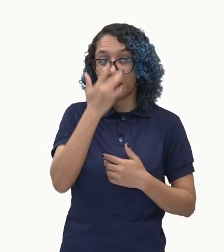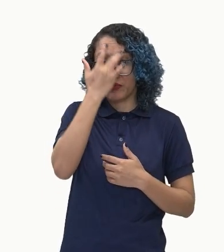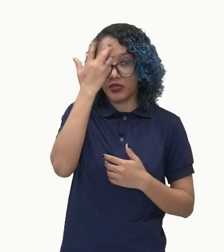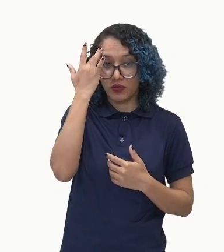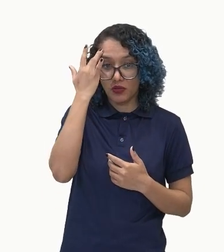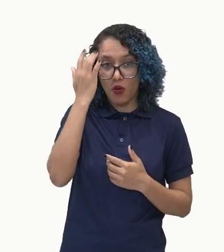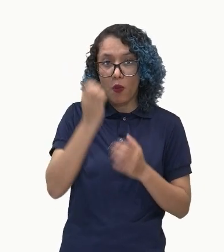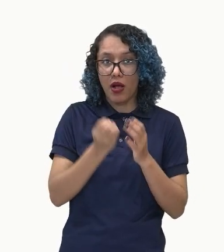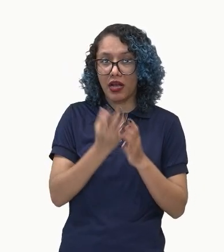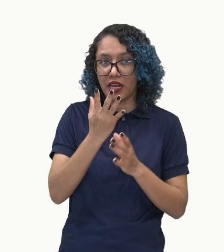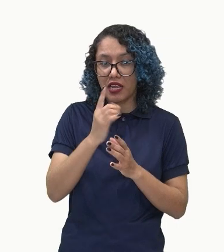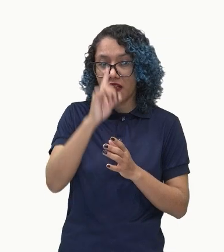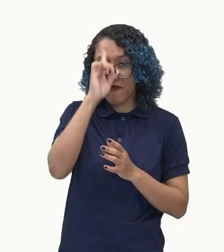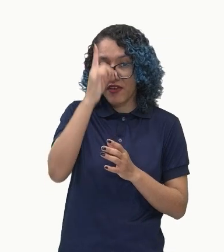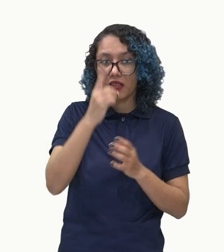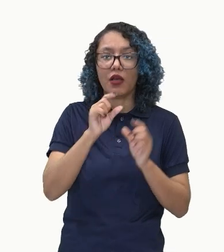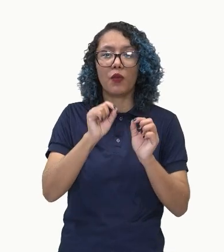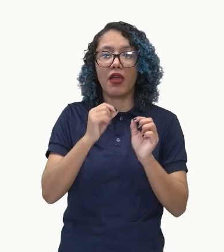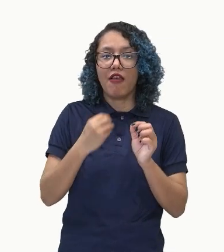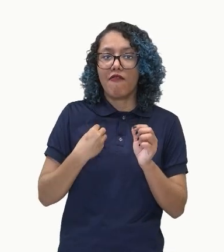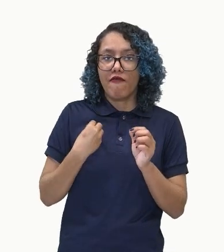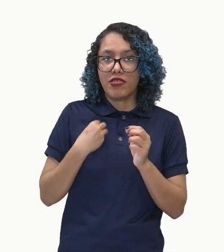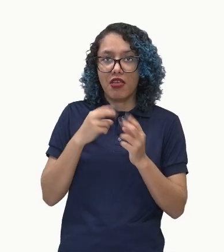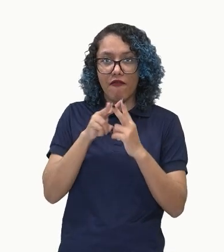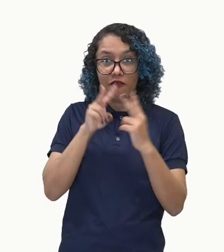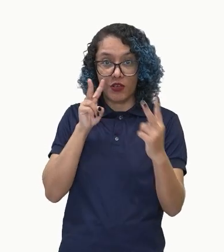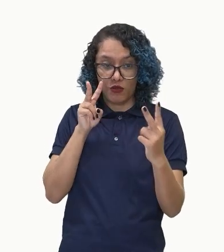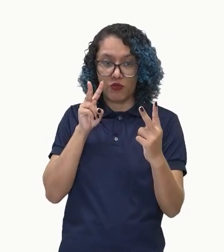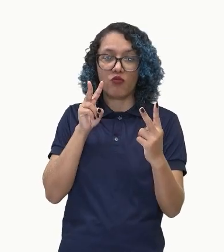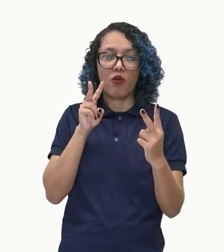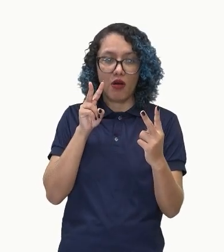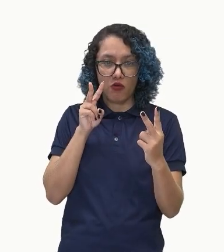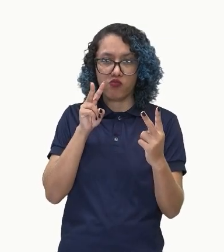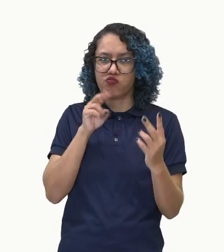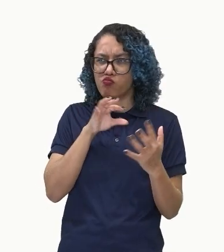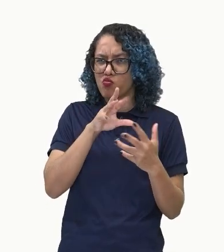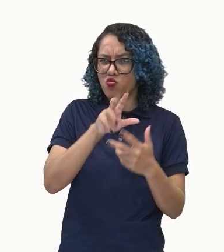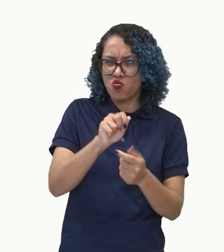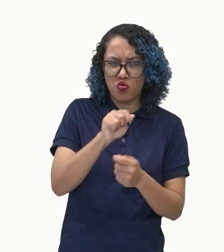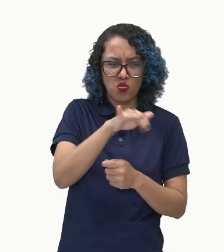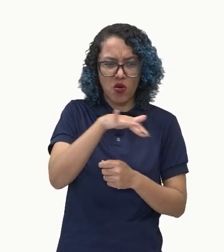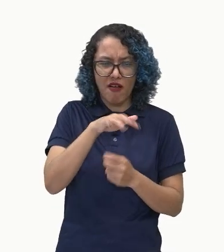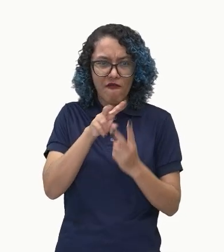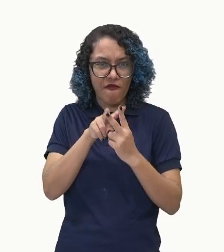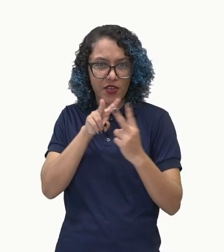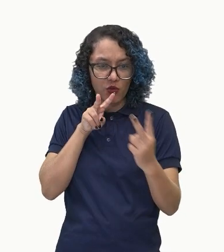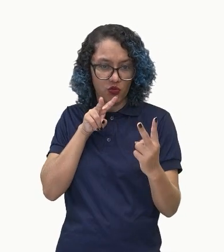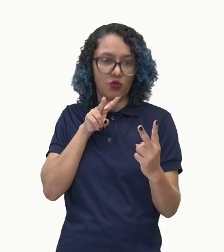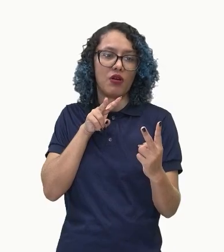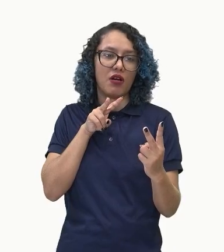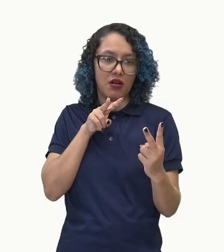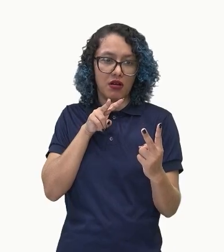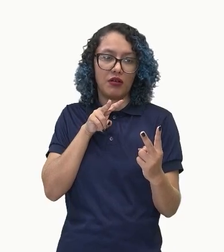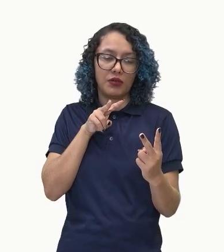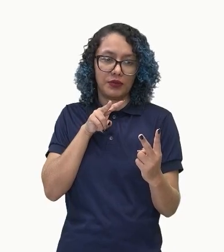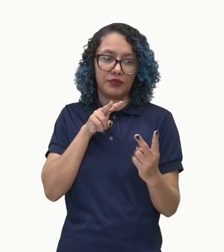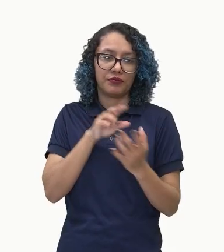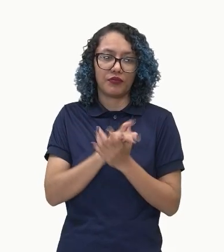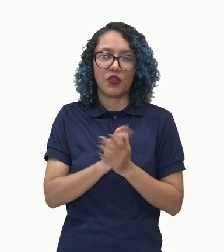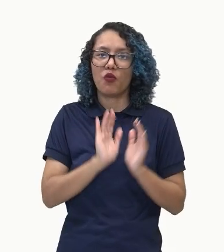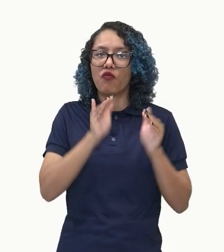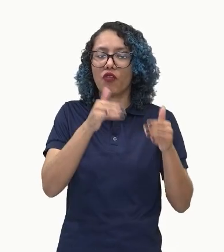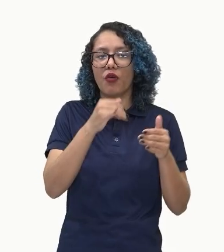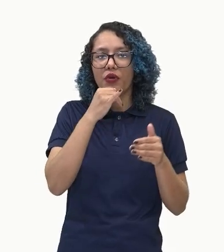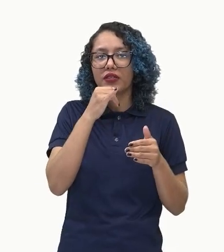criam mundos virtuais, a palavrinha world significa mundo, e mundo for games, para